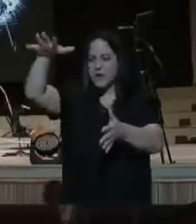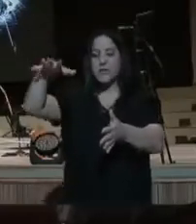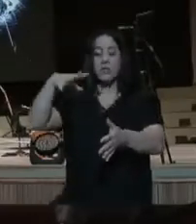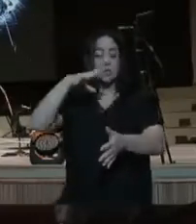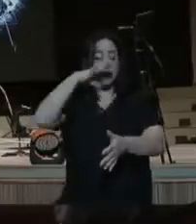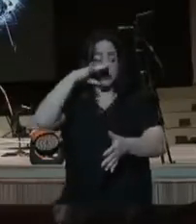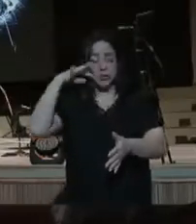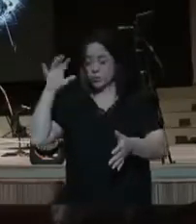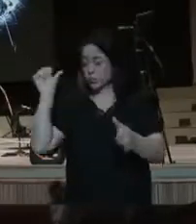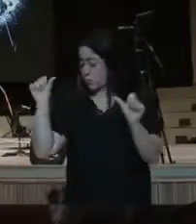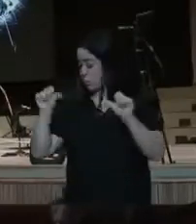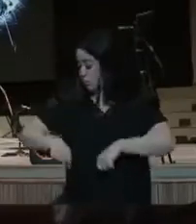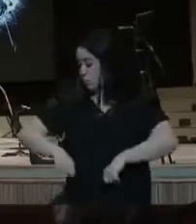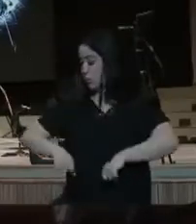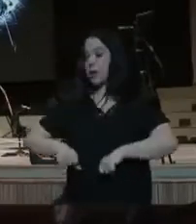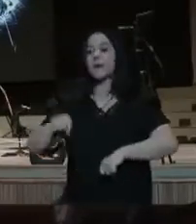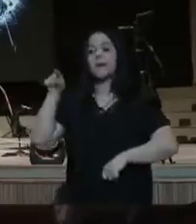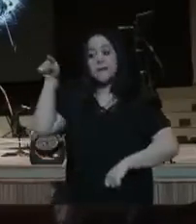rio